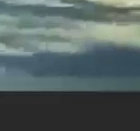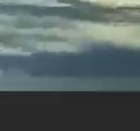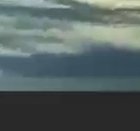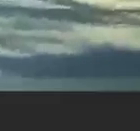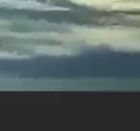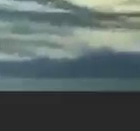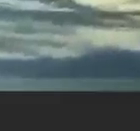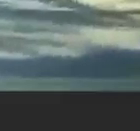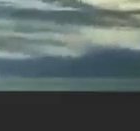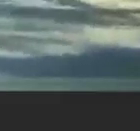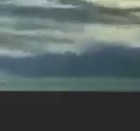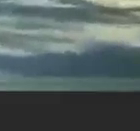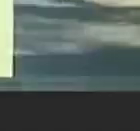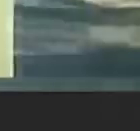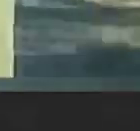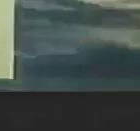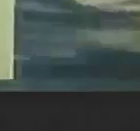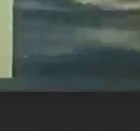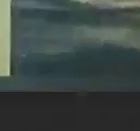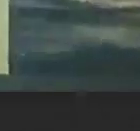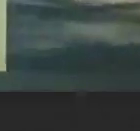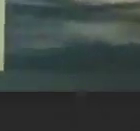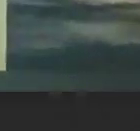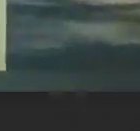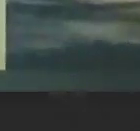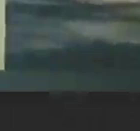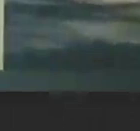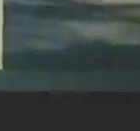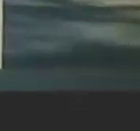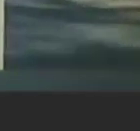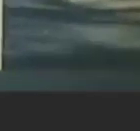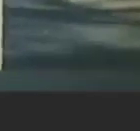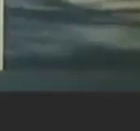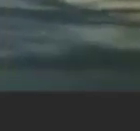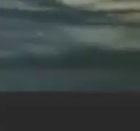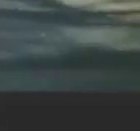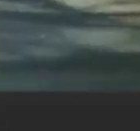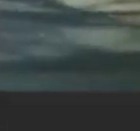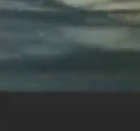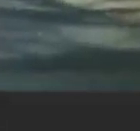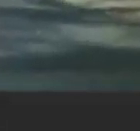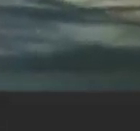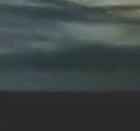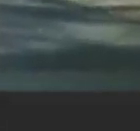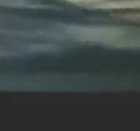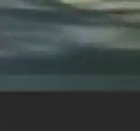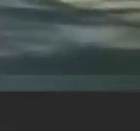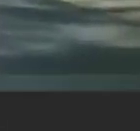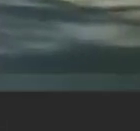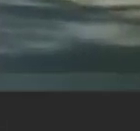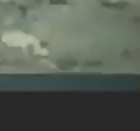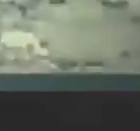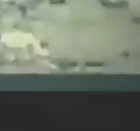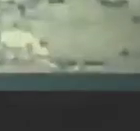onde alguns moradores, como você pode ver nessas mensagens, mandaram mensagens para nós, comentando sobre as pedras que estavam soltas no